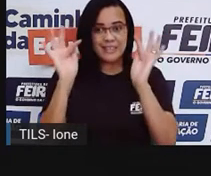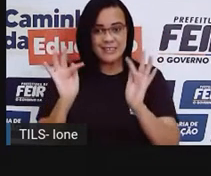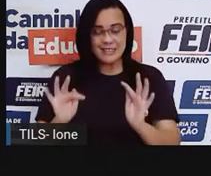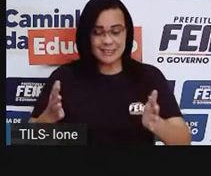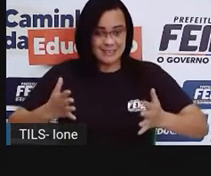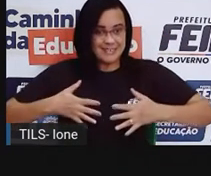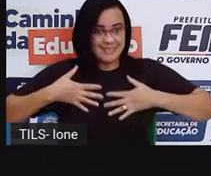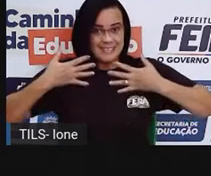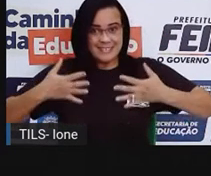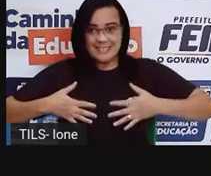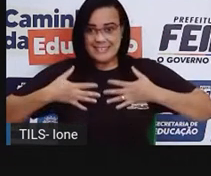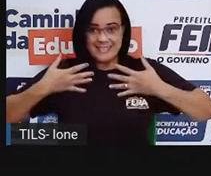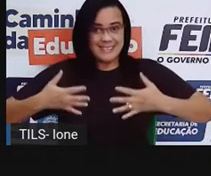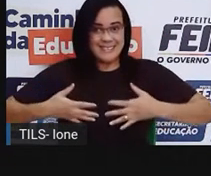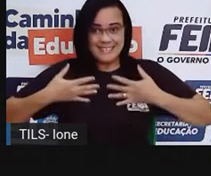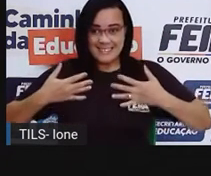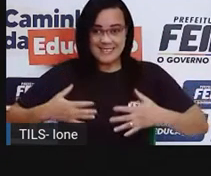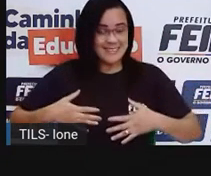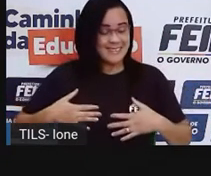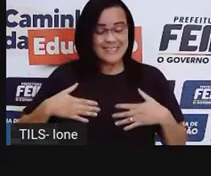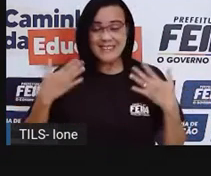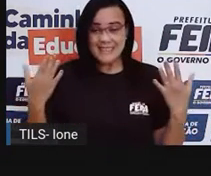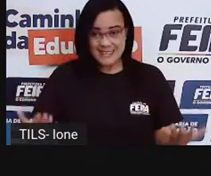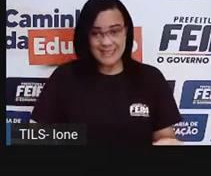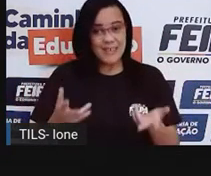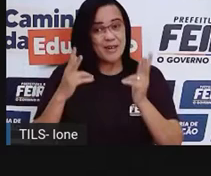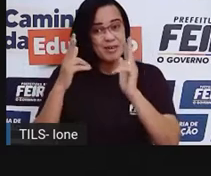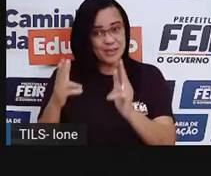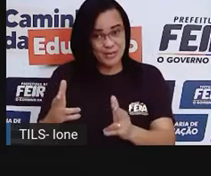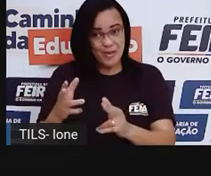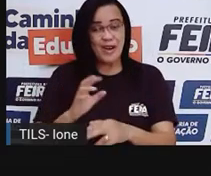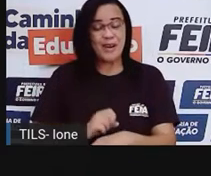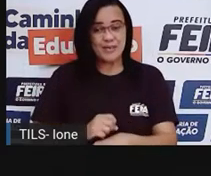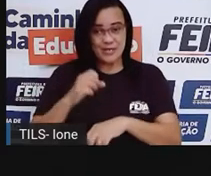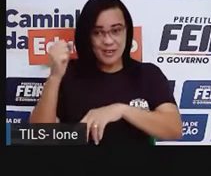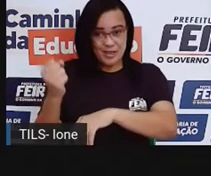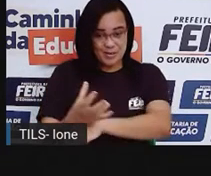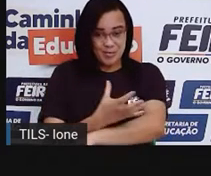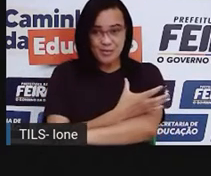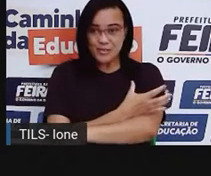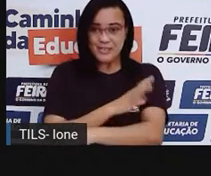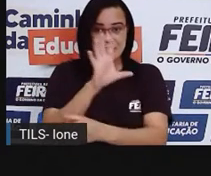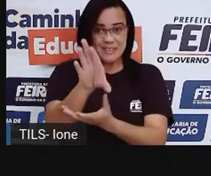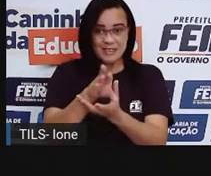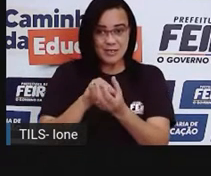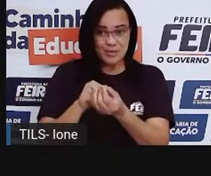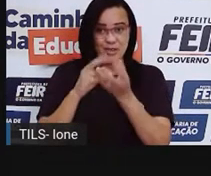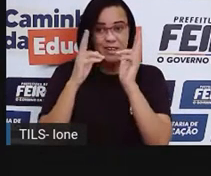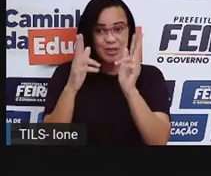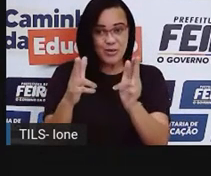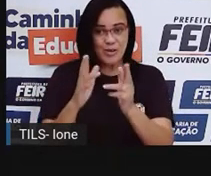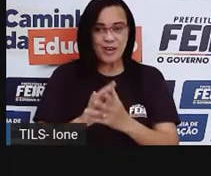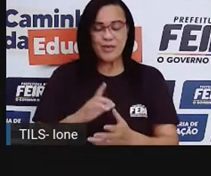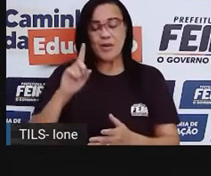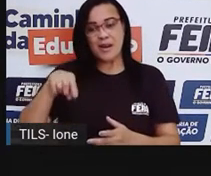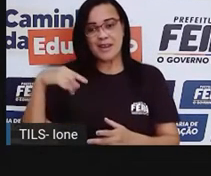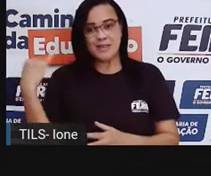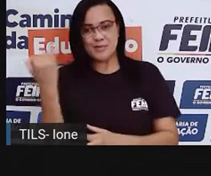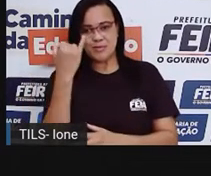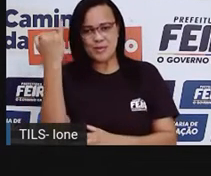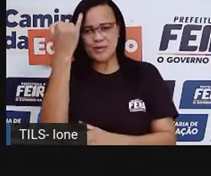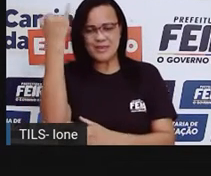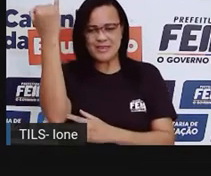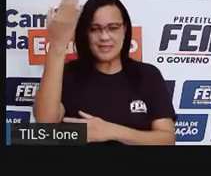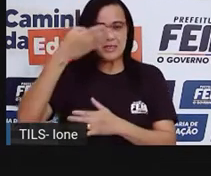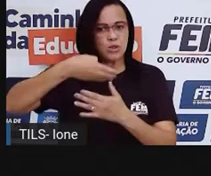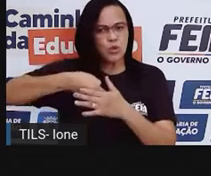animado, a gente também vai ter uma reação diante dessa emoção que a pessoa tem, né? Então, por isso que é importante a gente construir esse